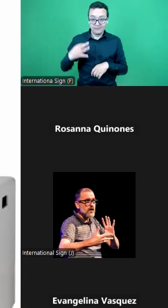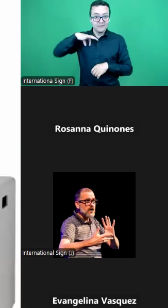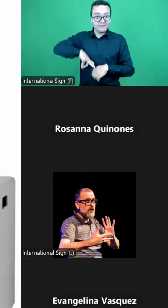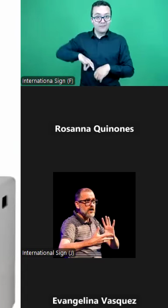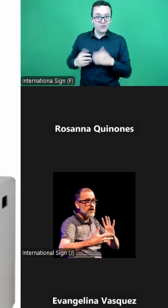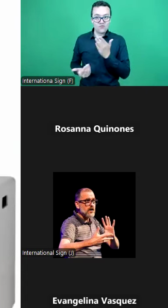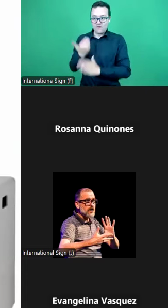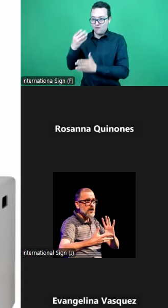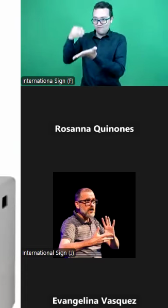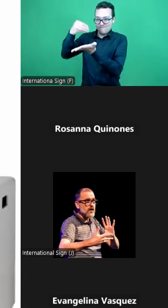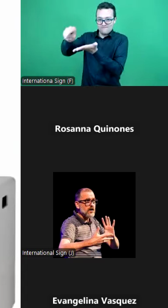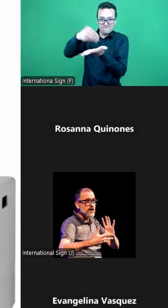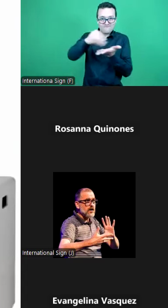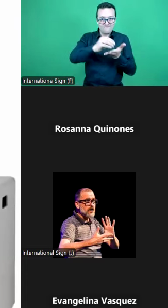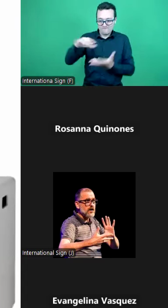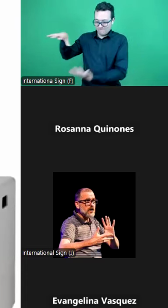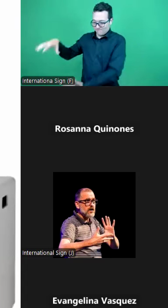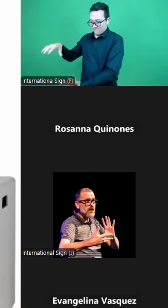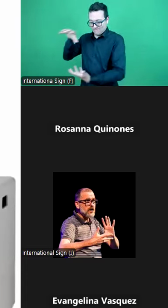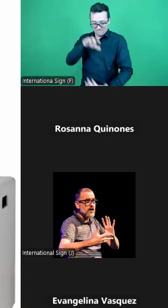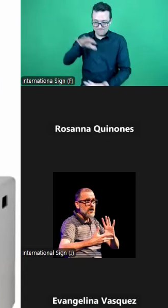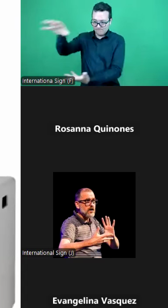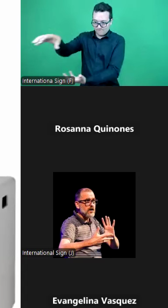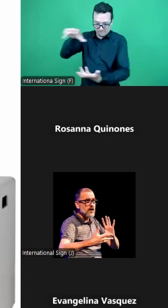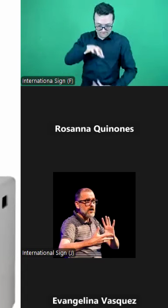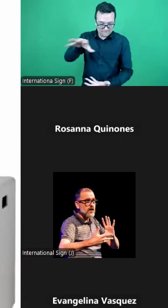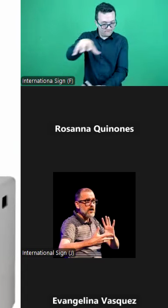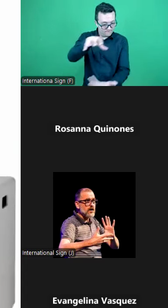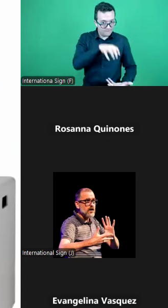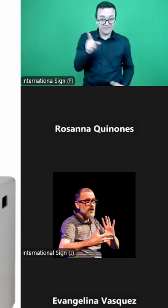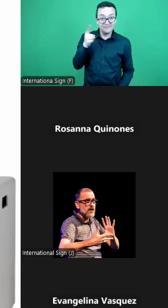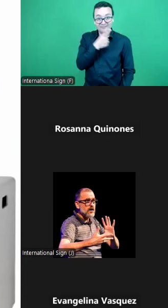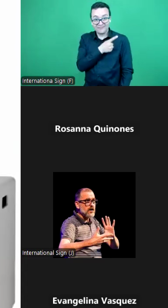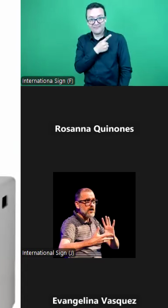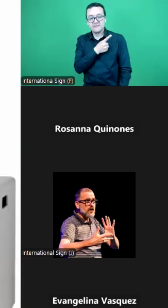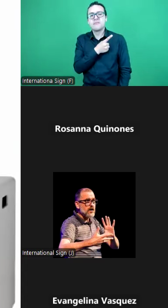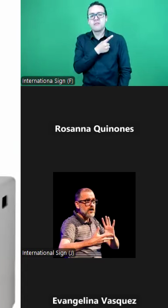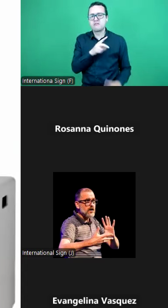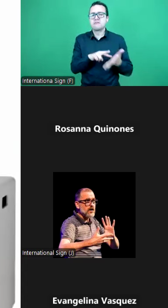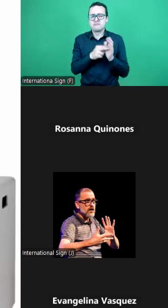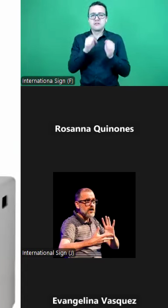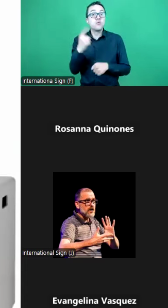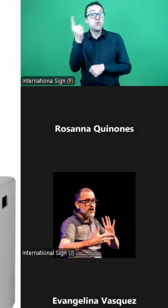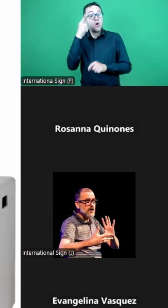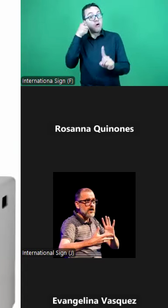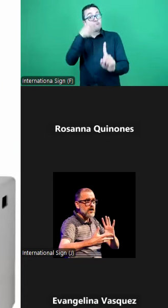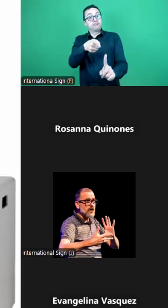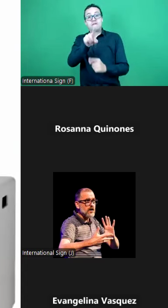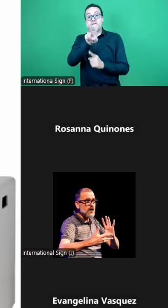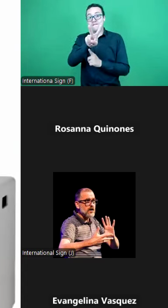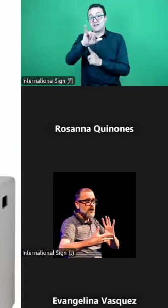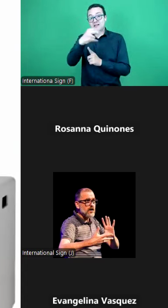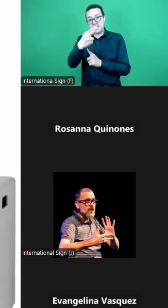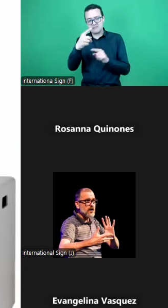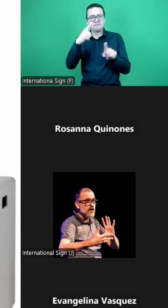desse plano, como já falei, é que estamos obtendo o